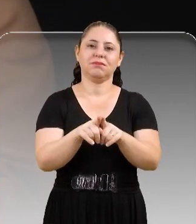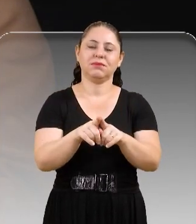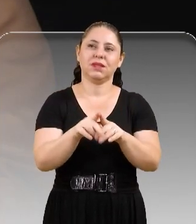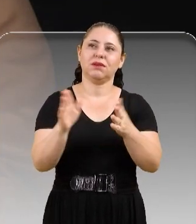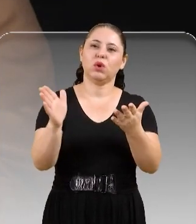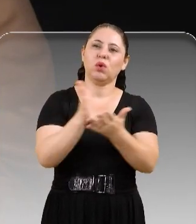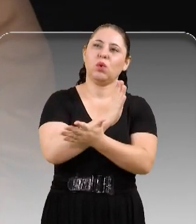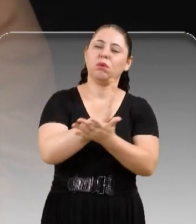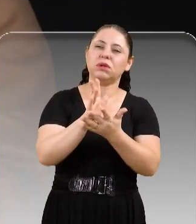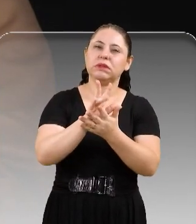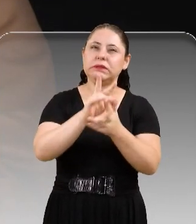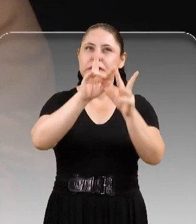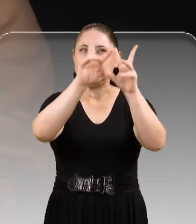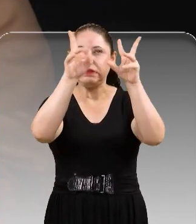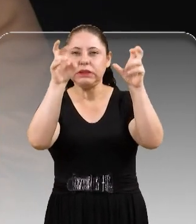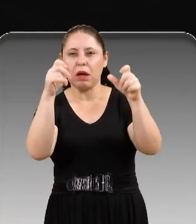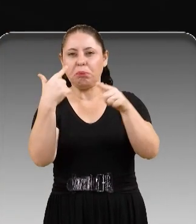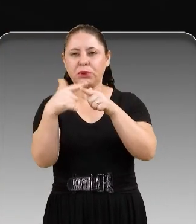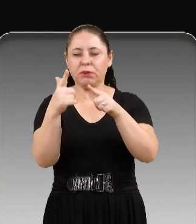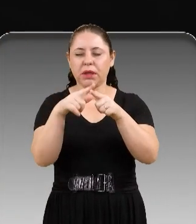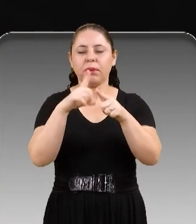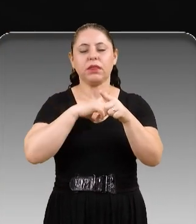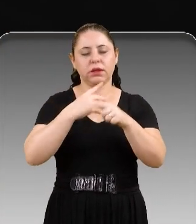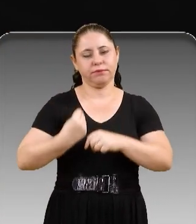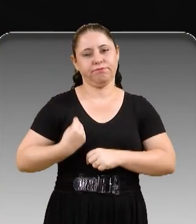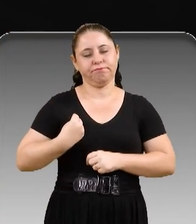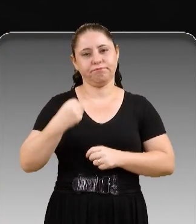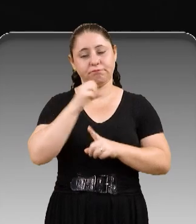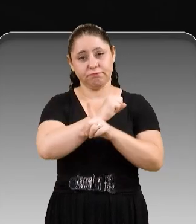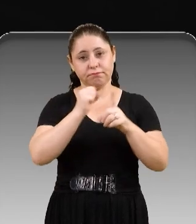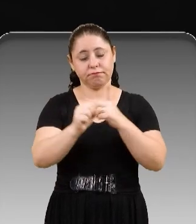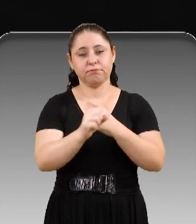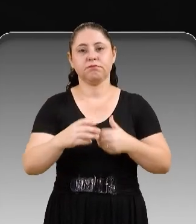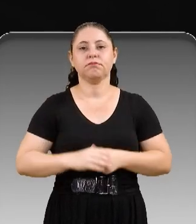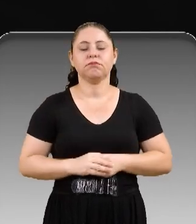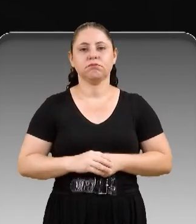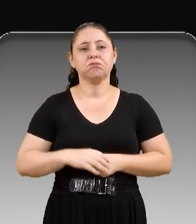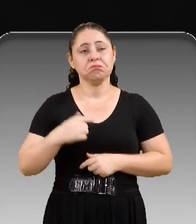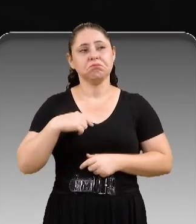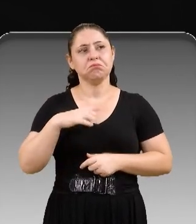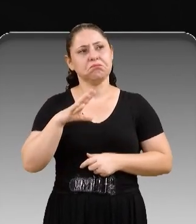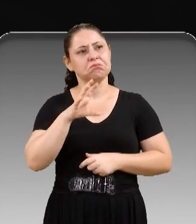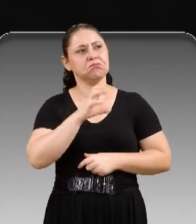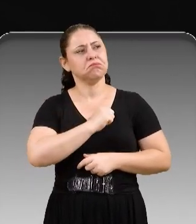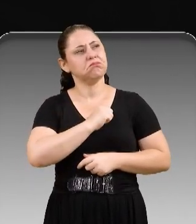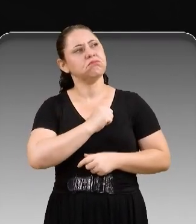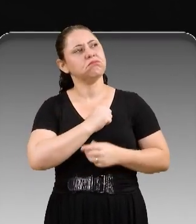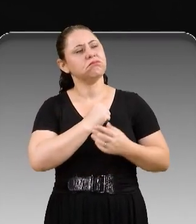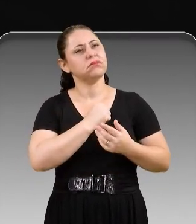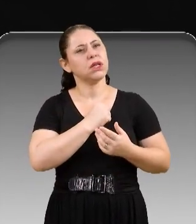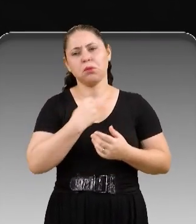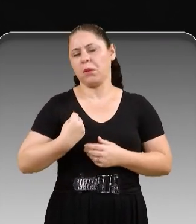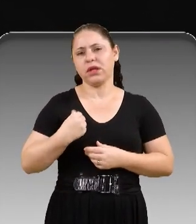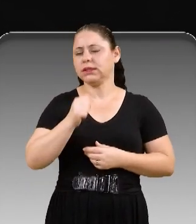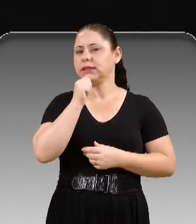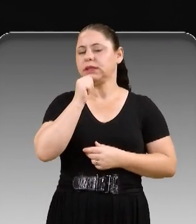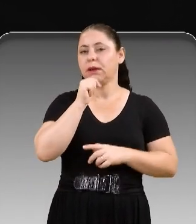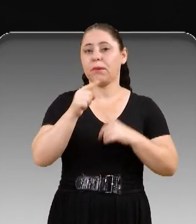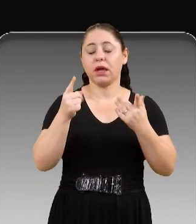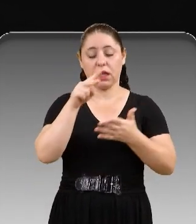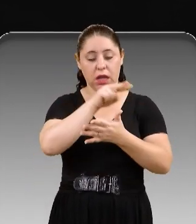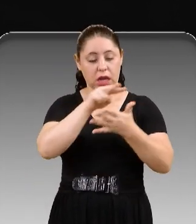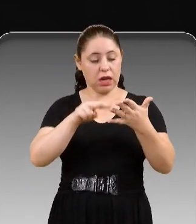sensíveis vivenciadas pela população. Eu gostei bastante, até não estava presente, mas li o seu